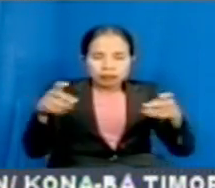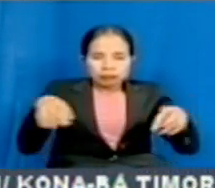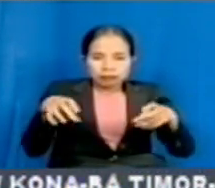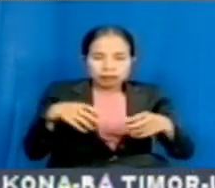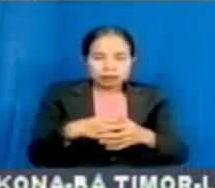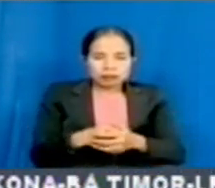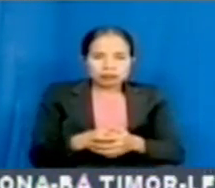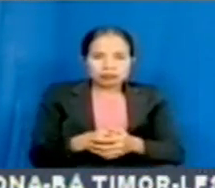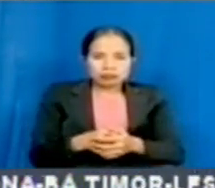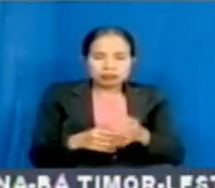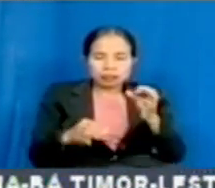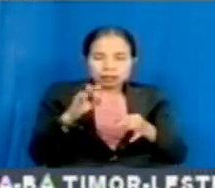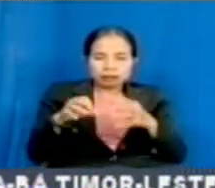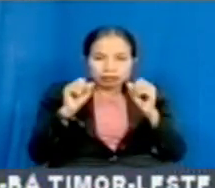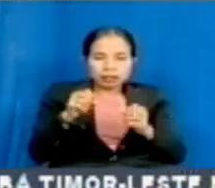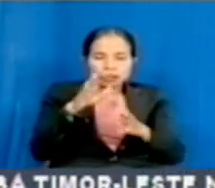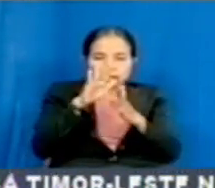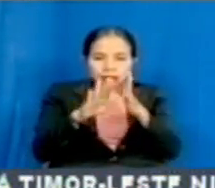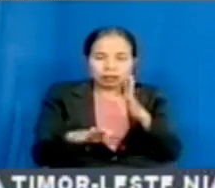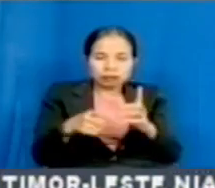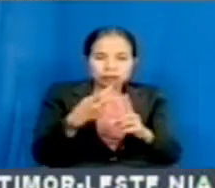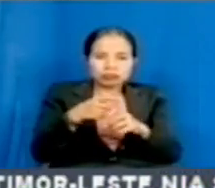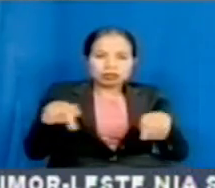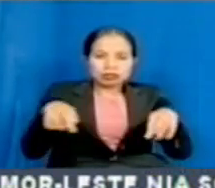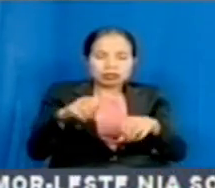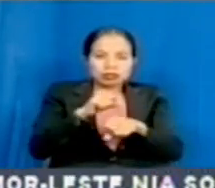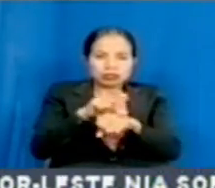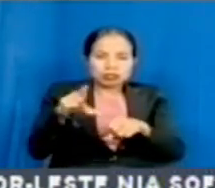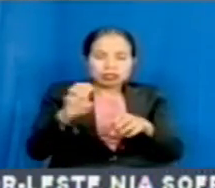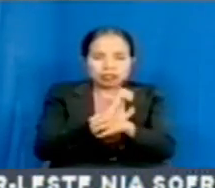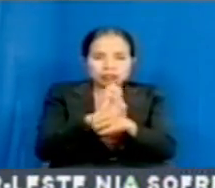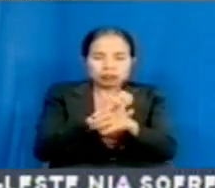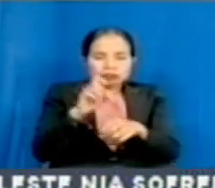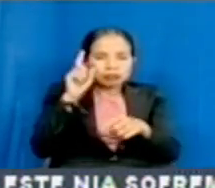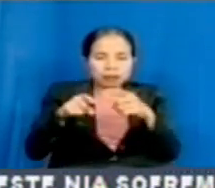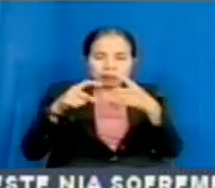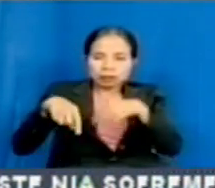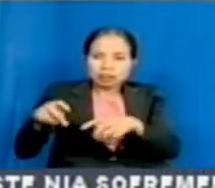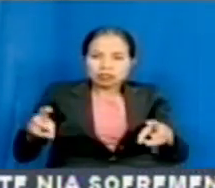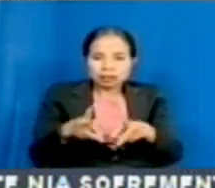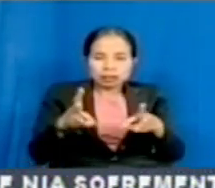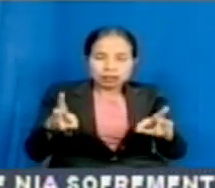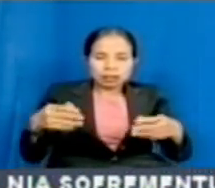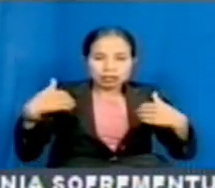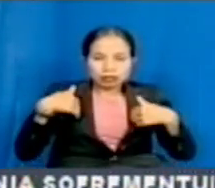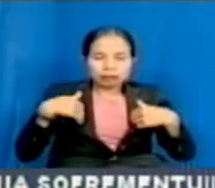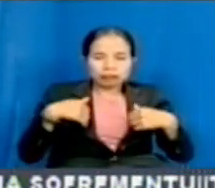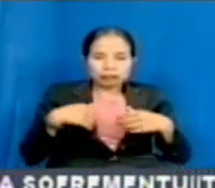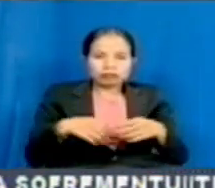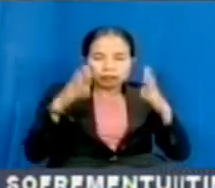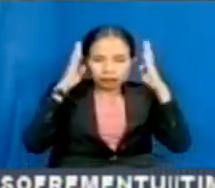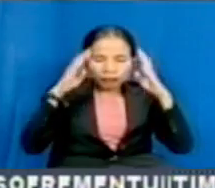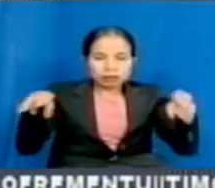trabalho, hoje, né, a bela reduz os fatores social-econômicos, para ser a bela sair da estrada, e a preocupação para serviço, hoje, a bela rádio